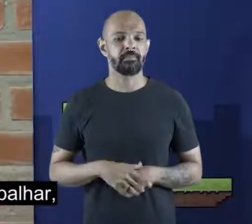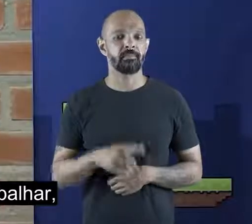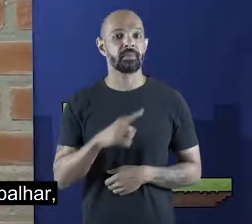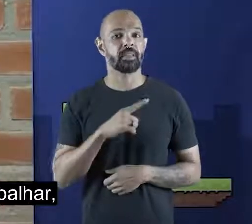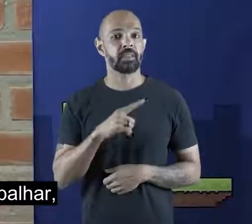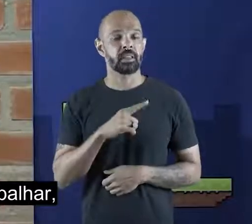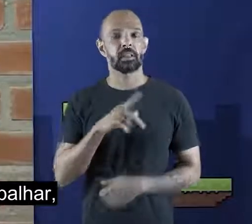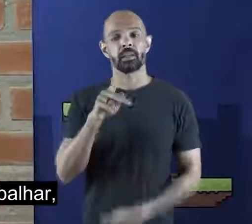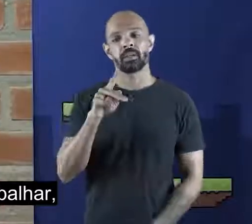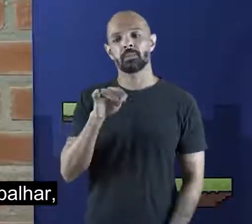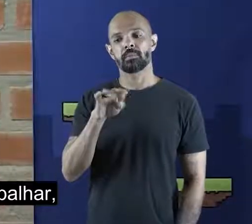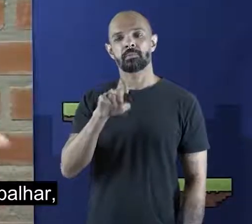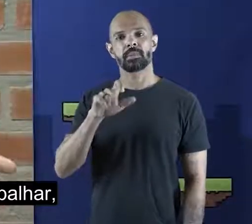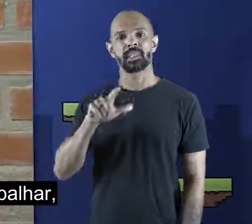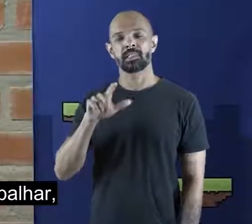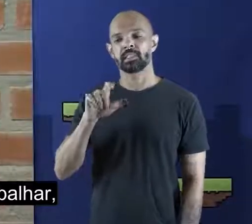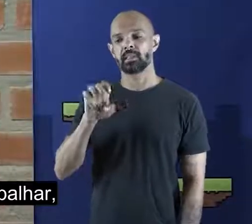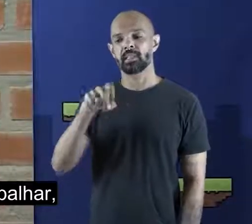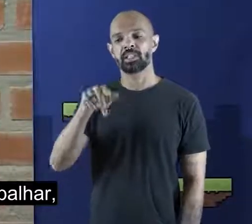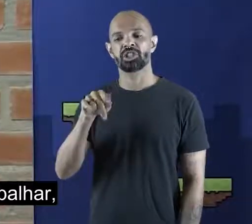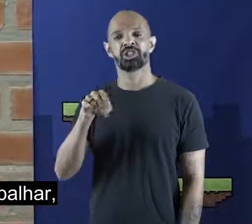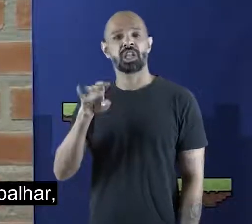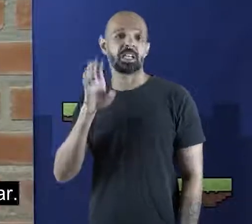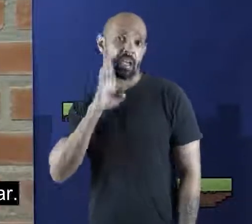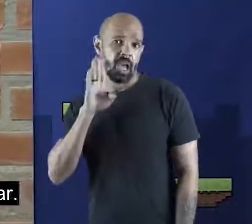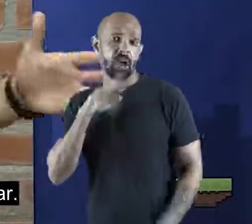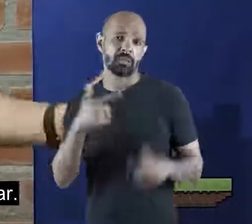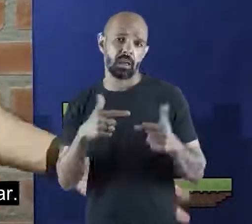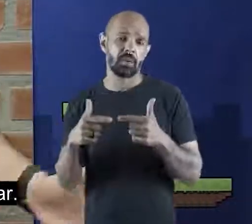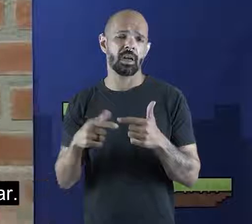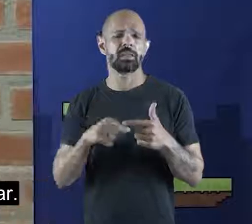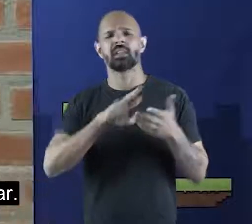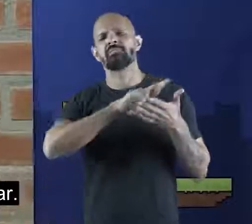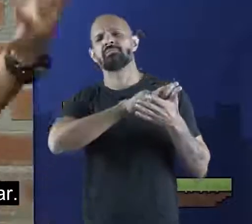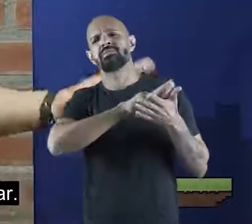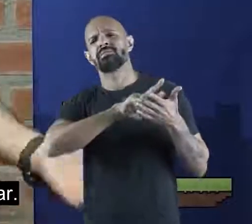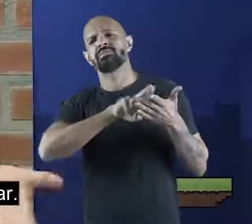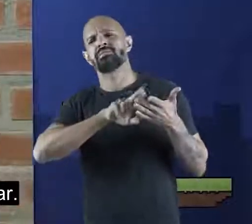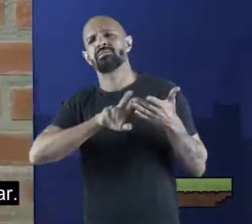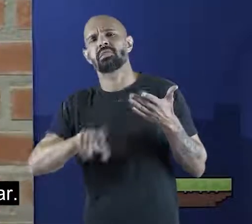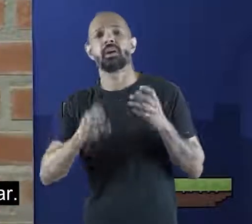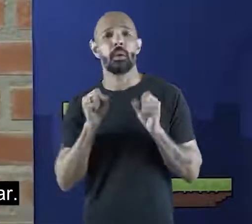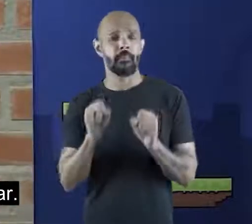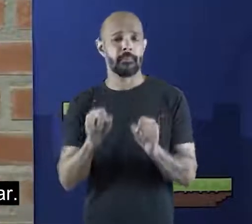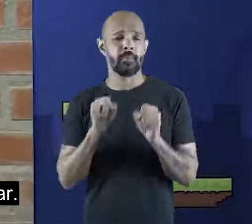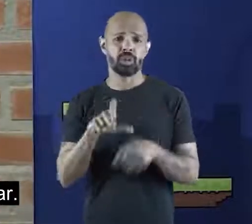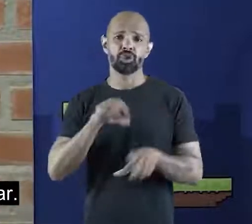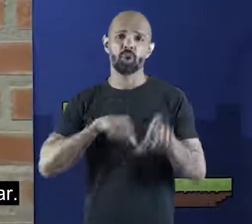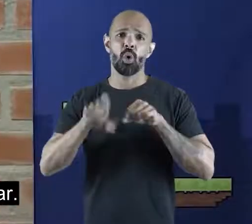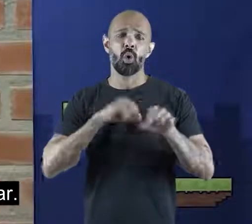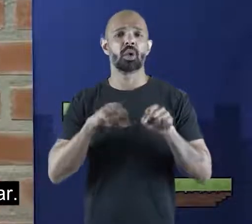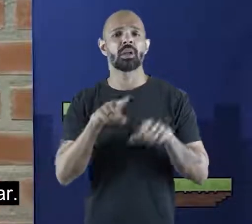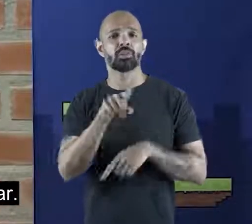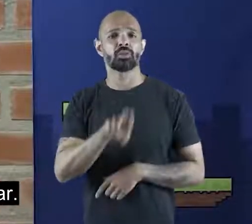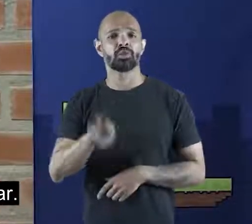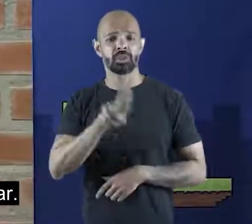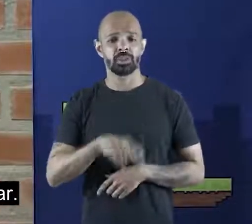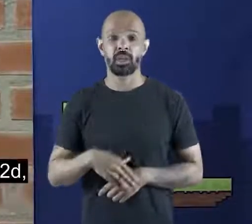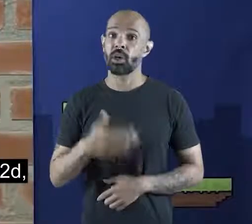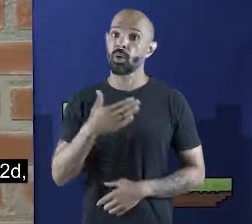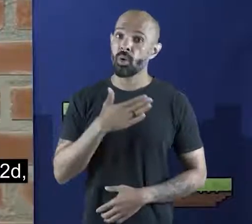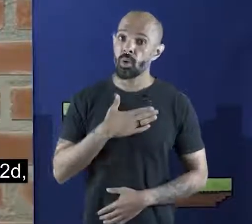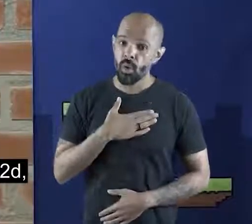também Engine, também é legalzinho para você trabalhar. E aí tem vários outros que você pode escolher para você utilizar.